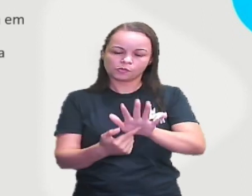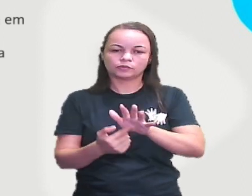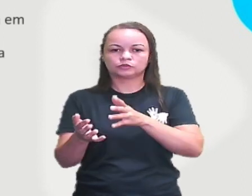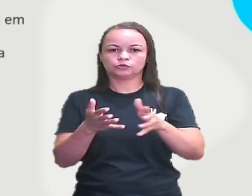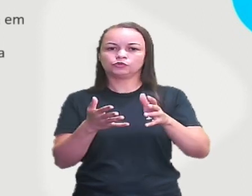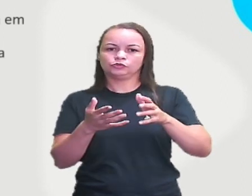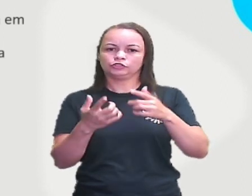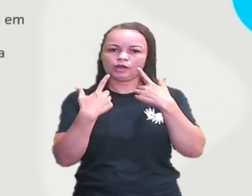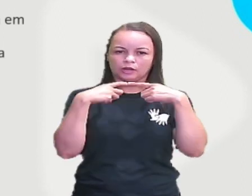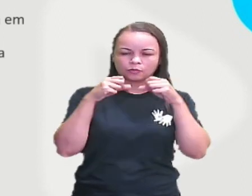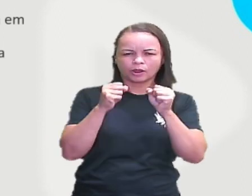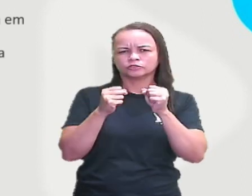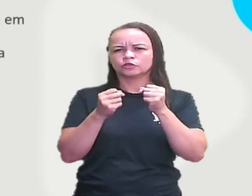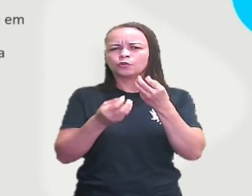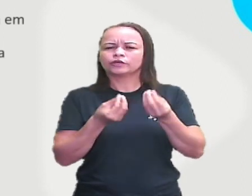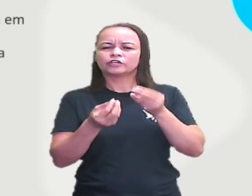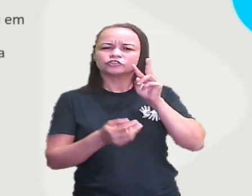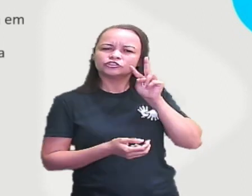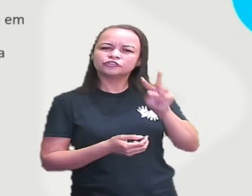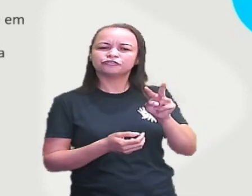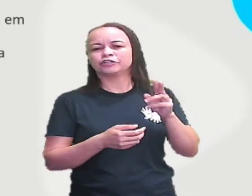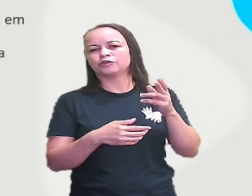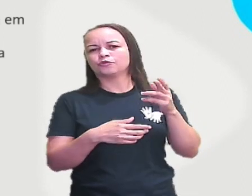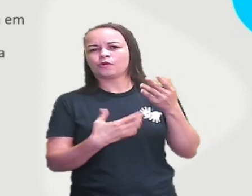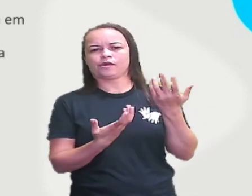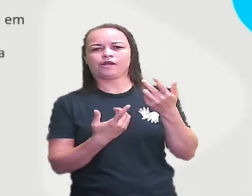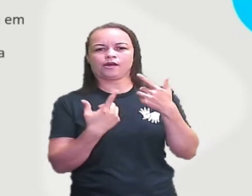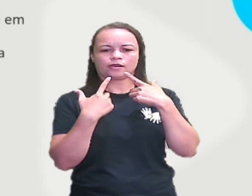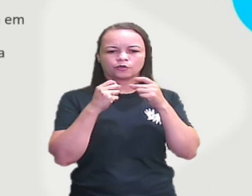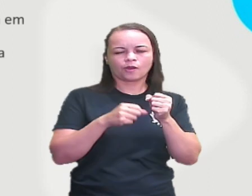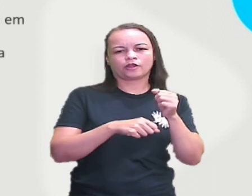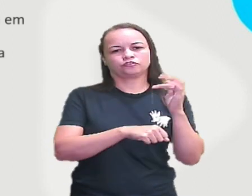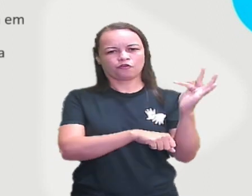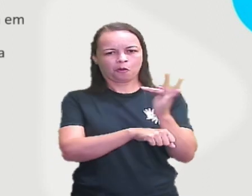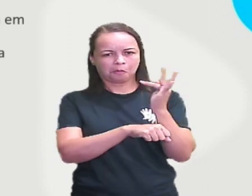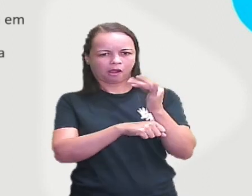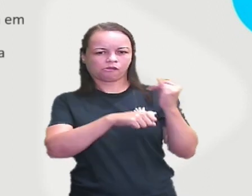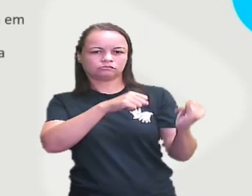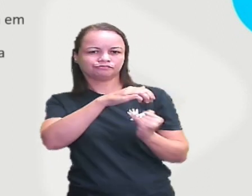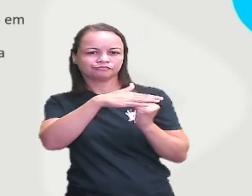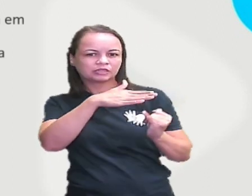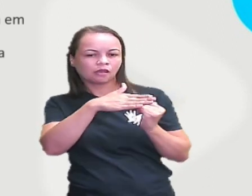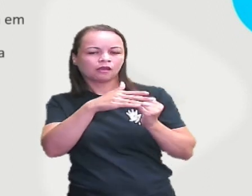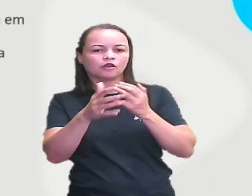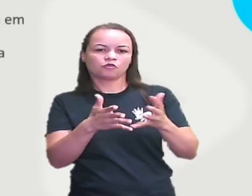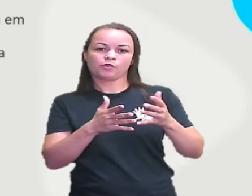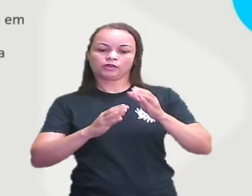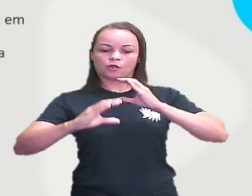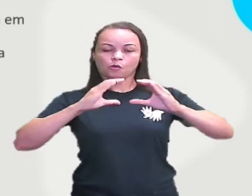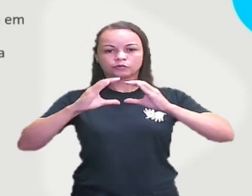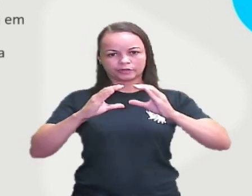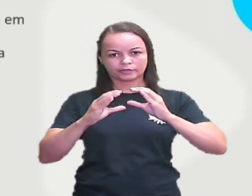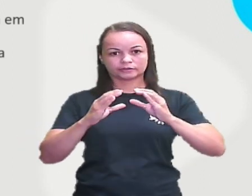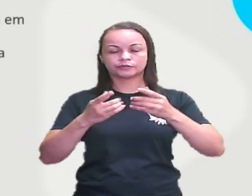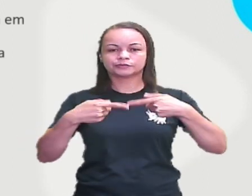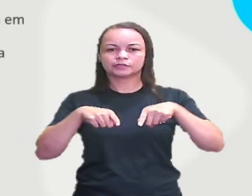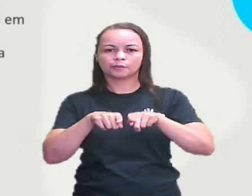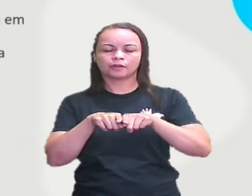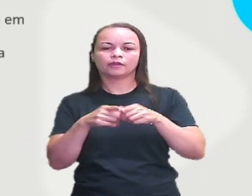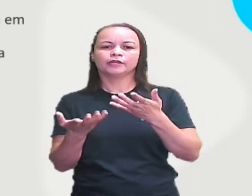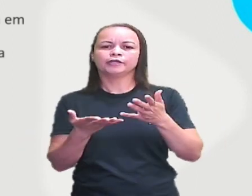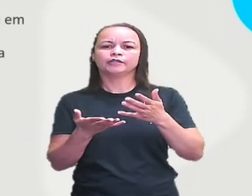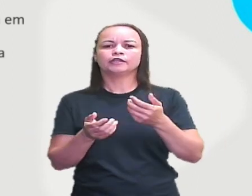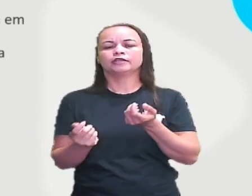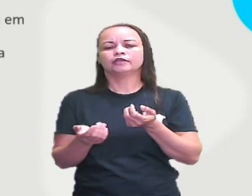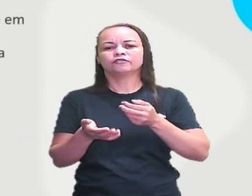no início, uma linguagem mais formal, menos formal, né? Adequado a determinada situação comunicativa e reconhecer recursos linguísticos